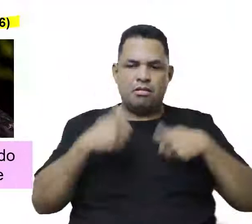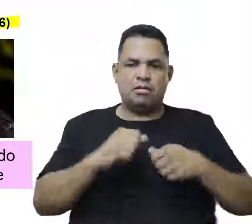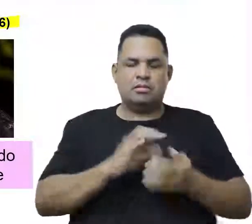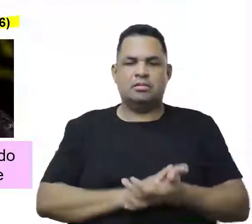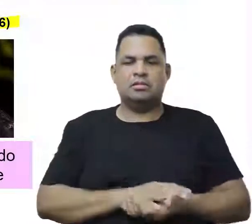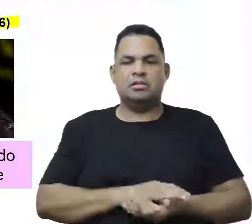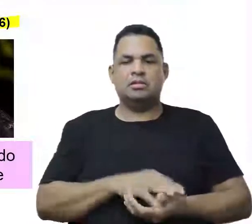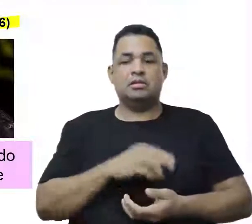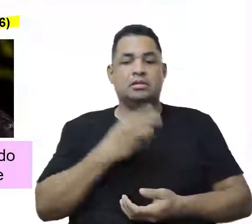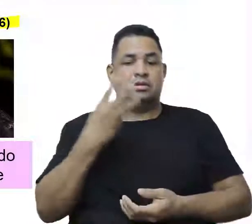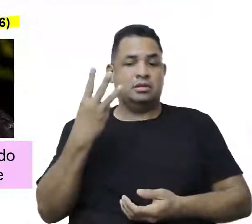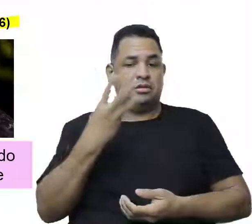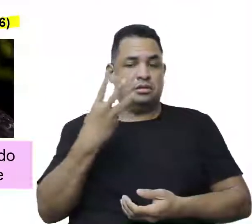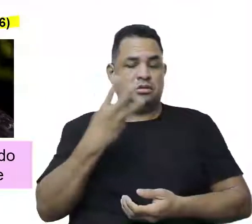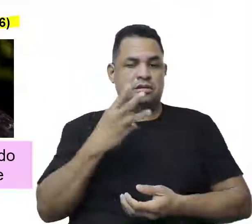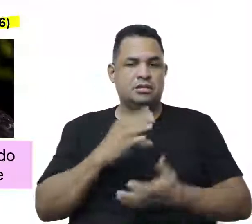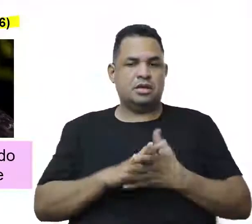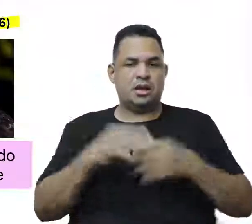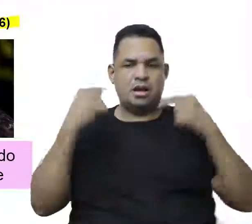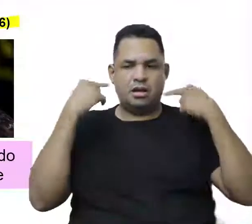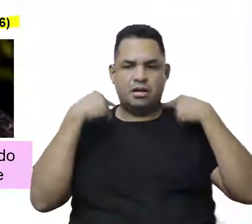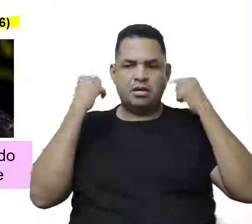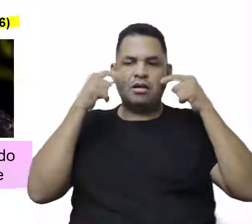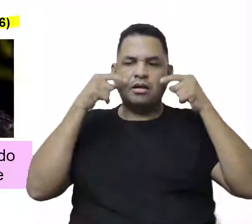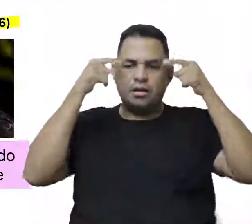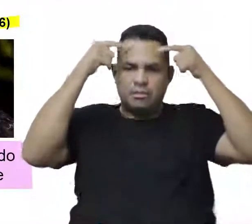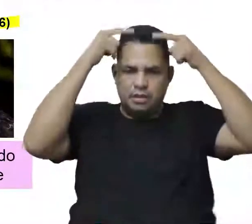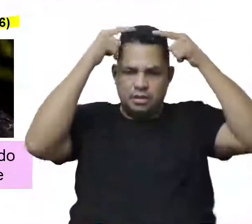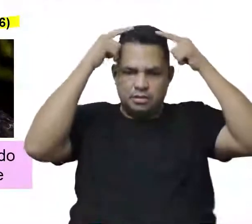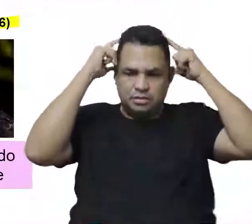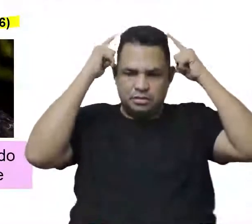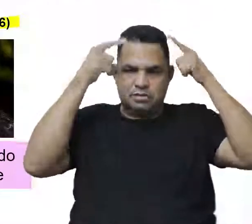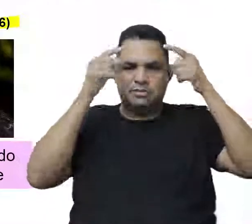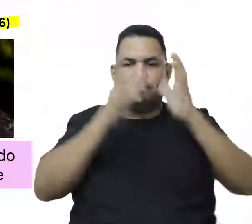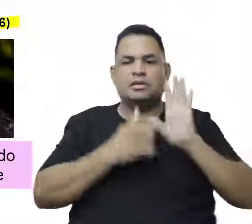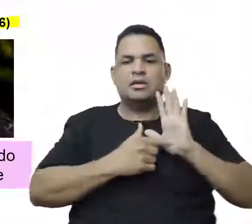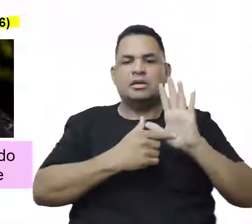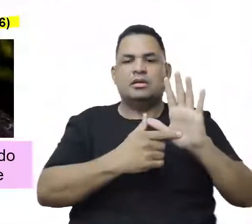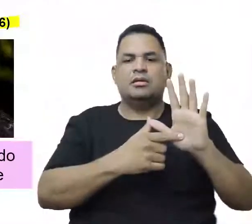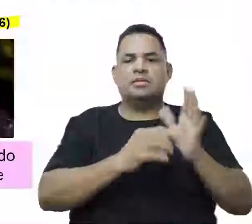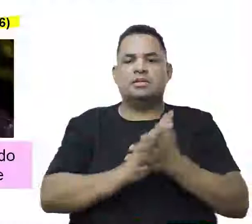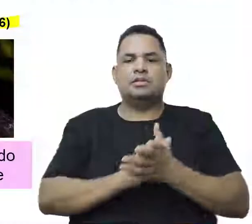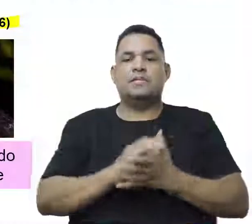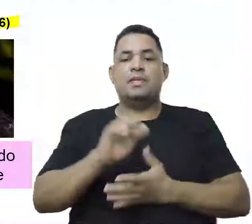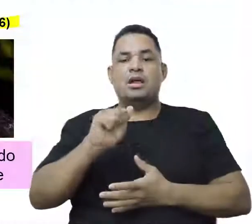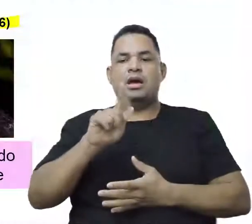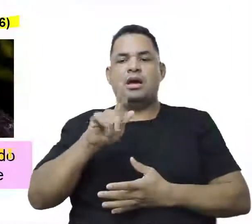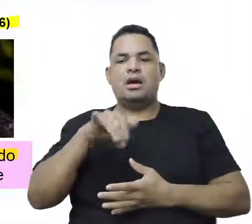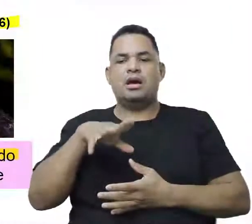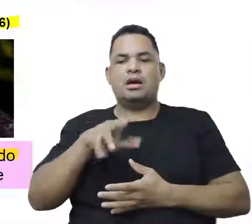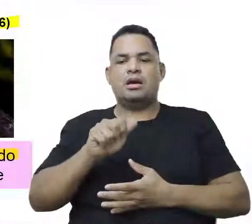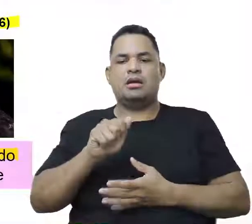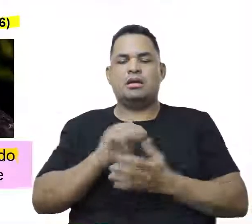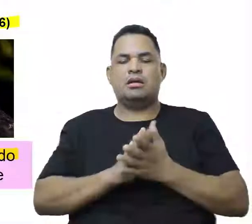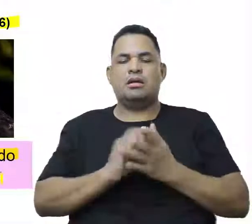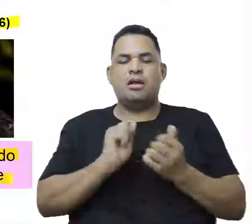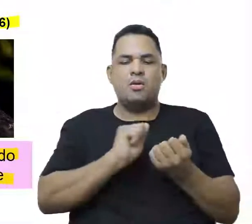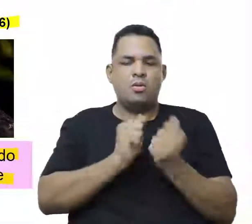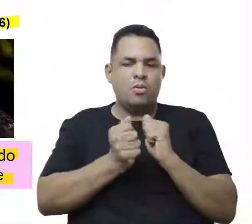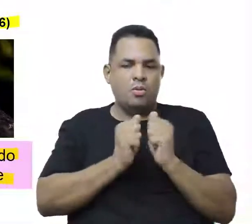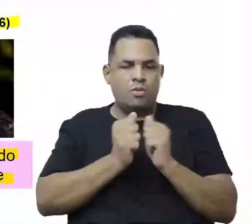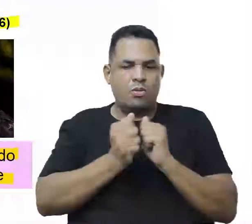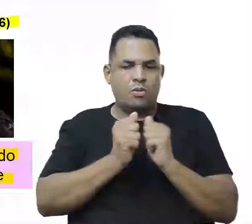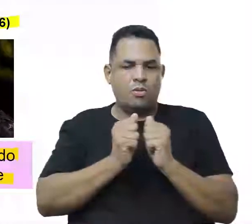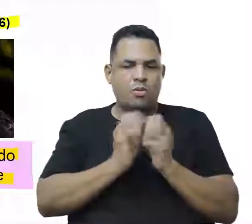que é a cabeça, que é representada pela águia. E ele diz que a cabeça é o controle, né, do corpo